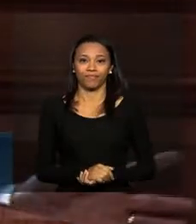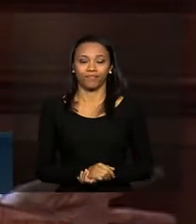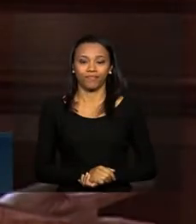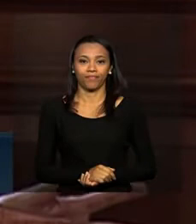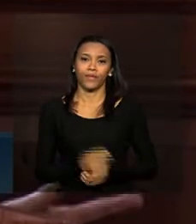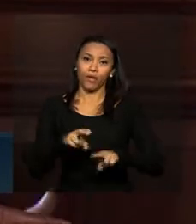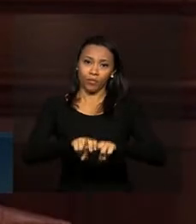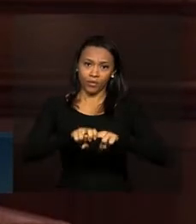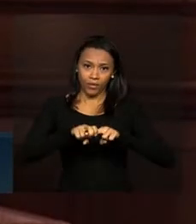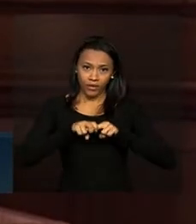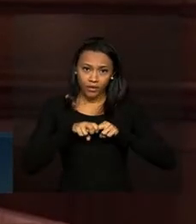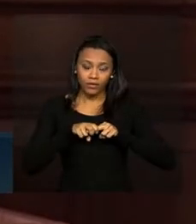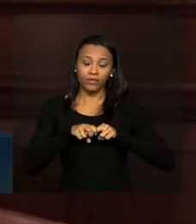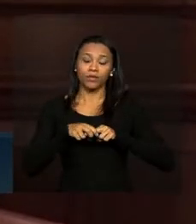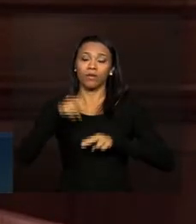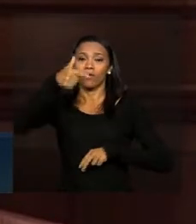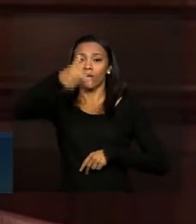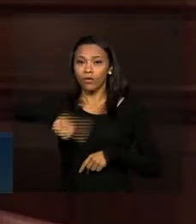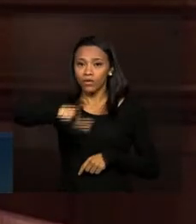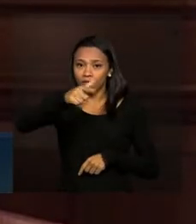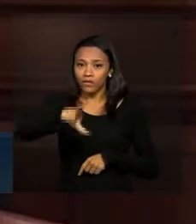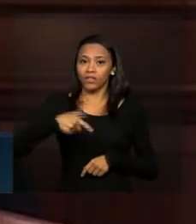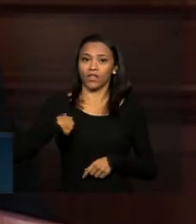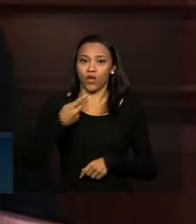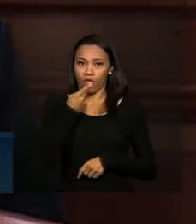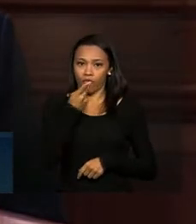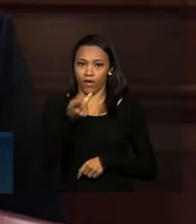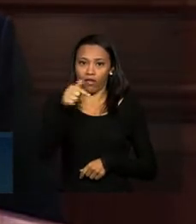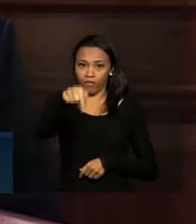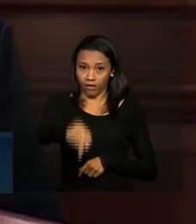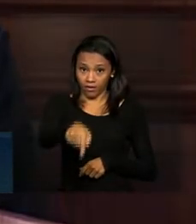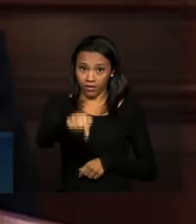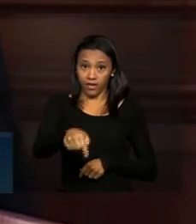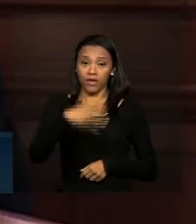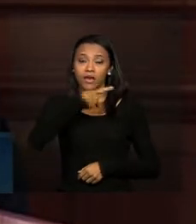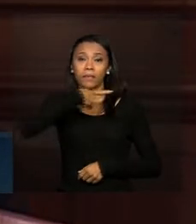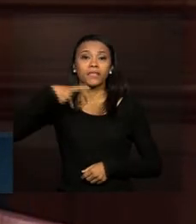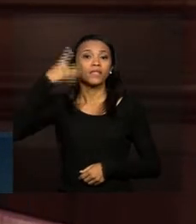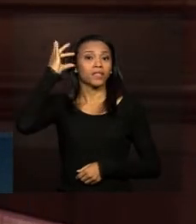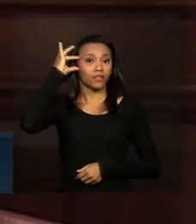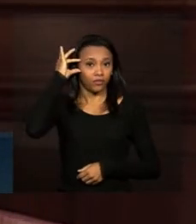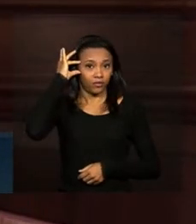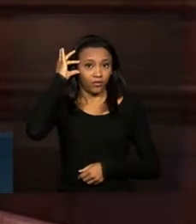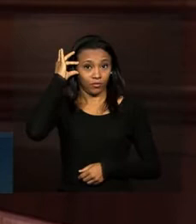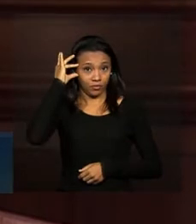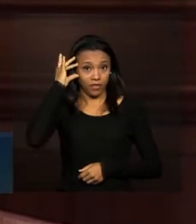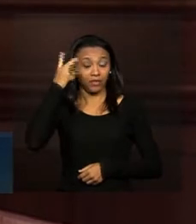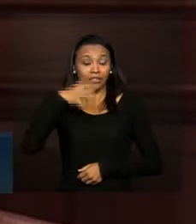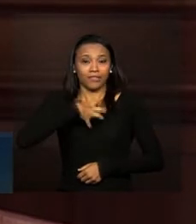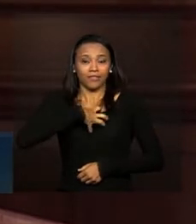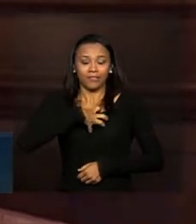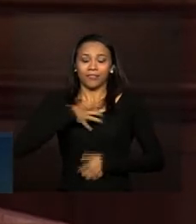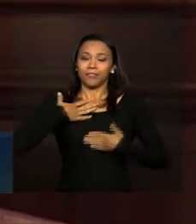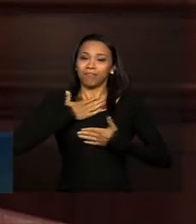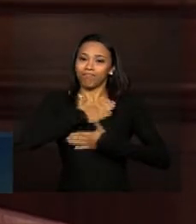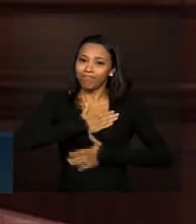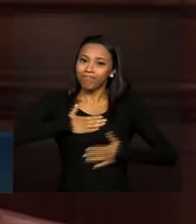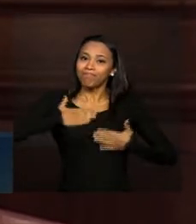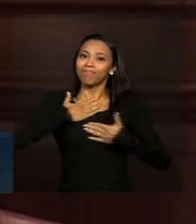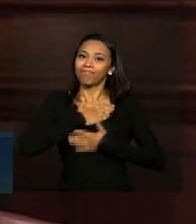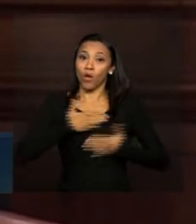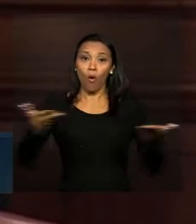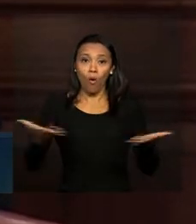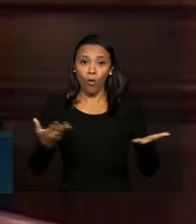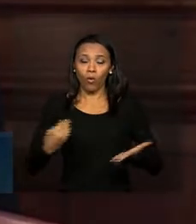por essas razões, é que mais uma vez eu registro que a presidenta Dilma teria imensa satisfação em estar